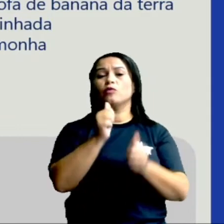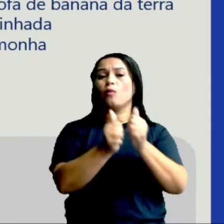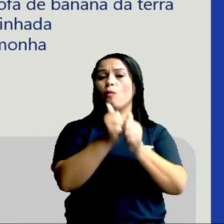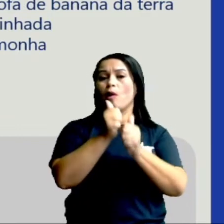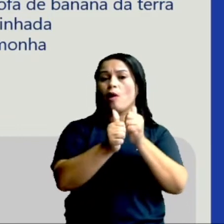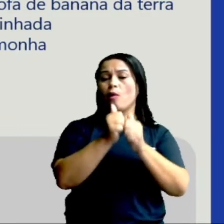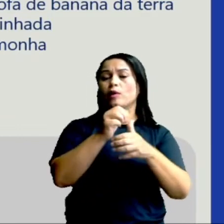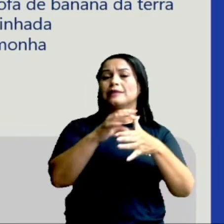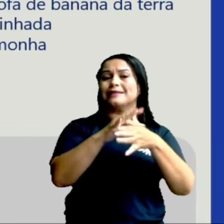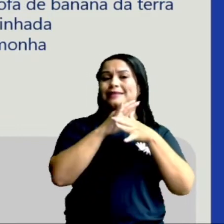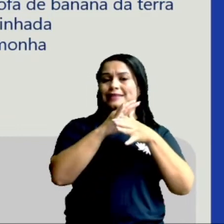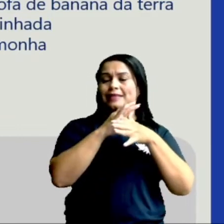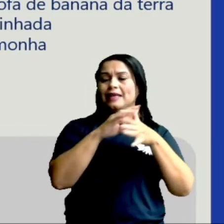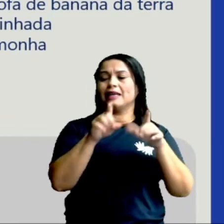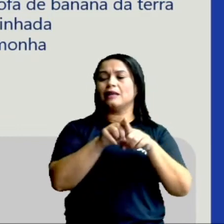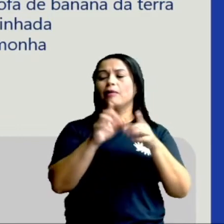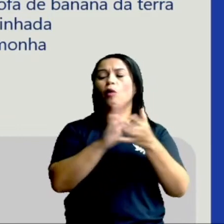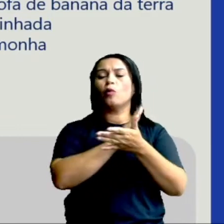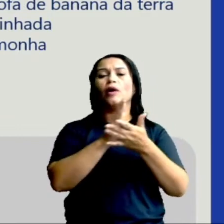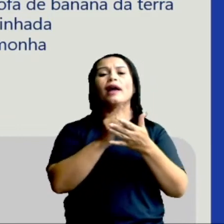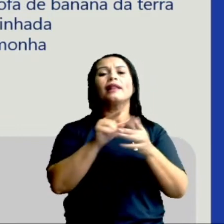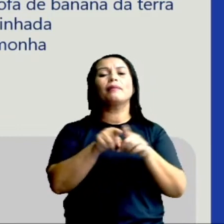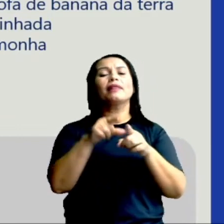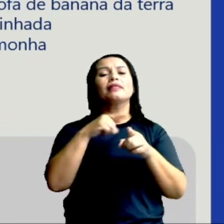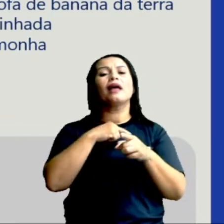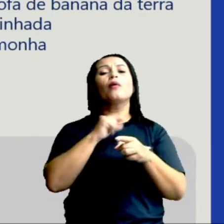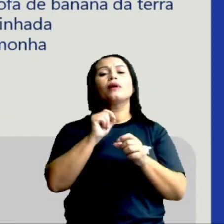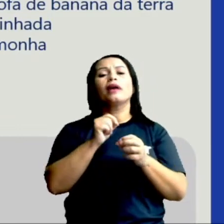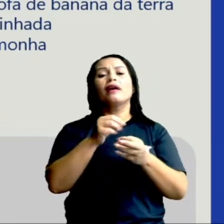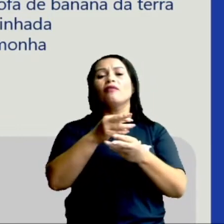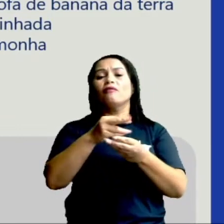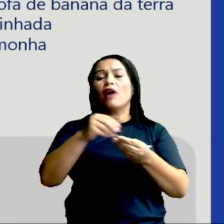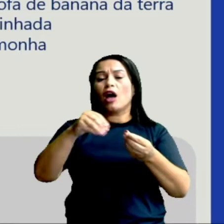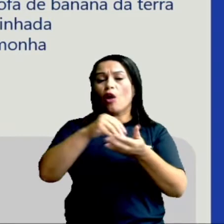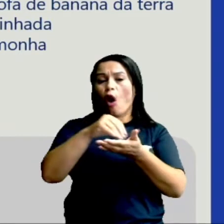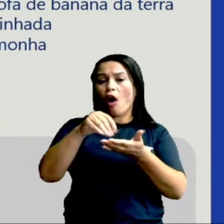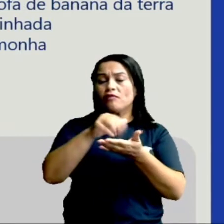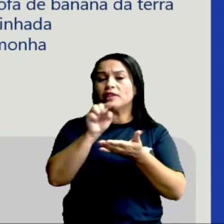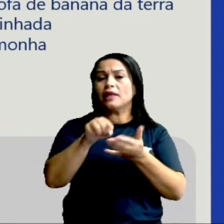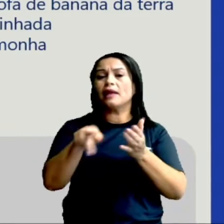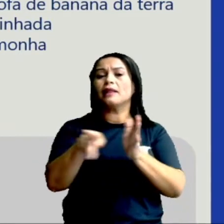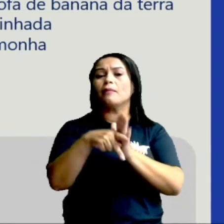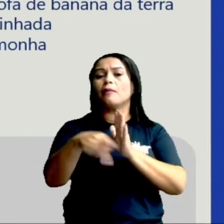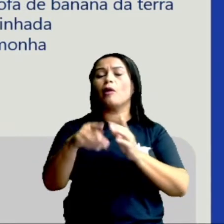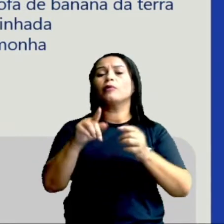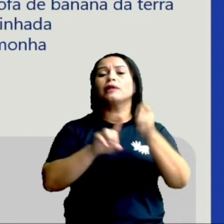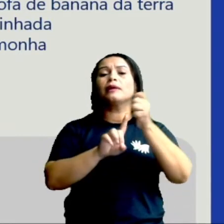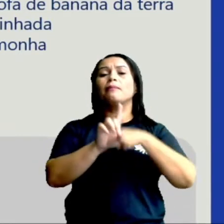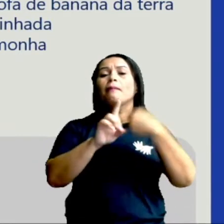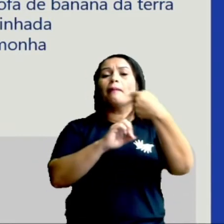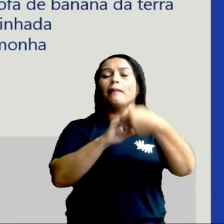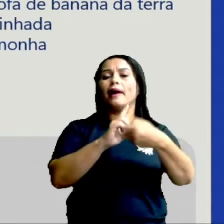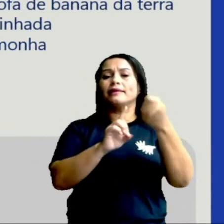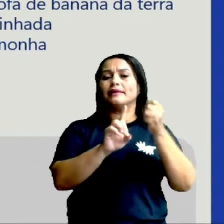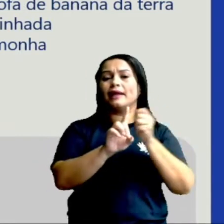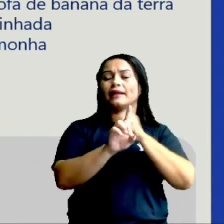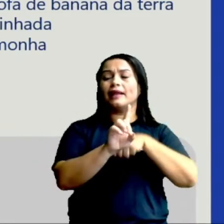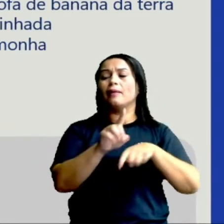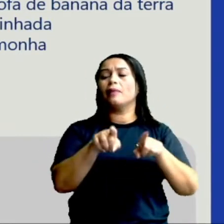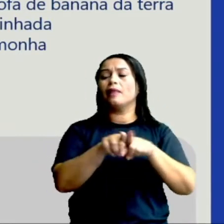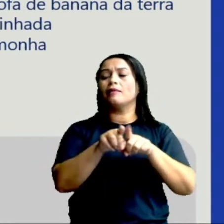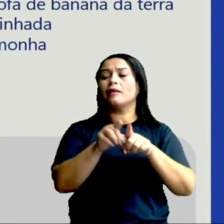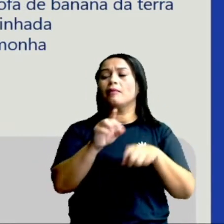por vezes é servido com farofa de banana. Outros pratos típicos da região centro-oeste é o curau.